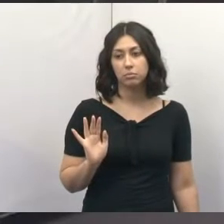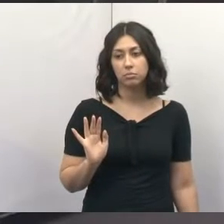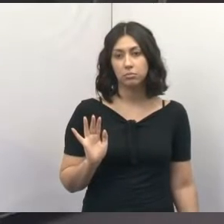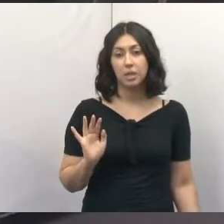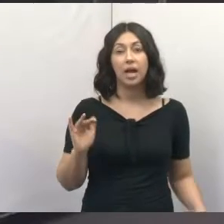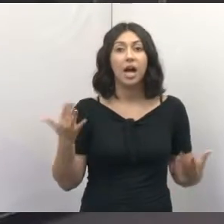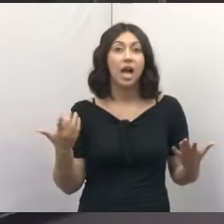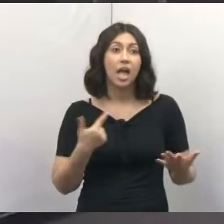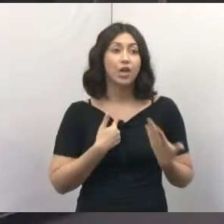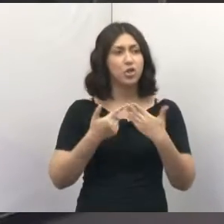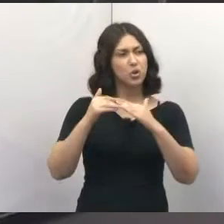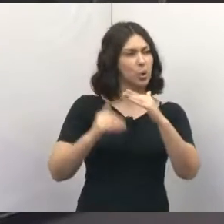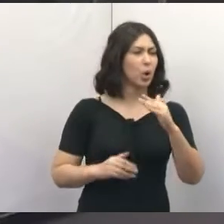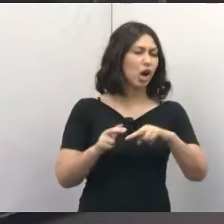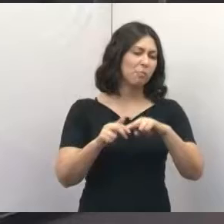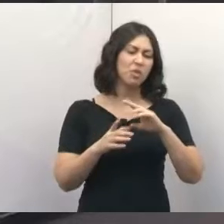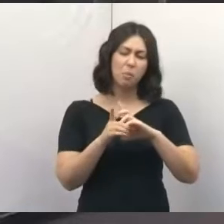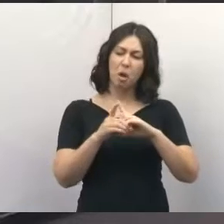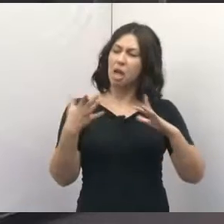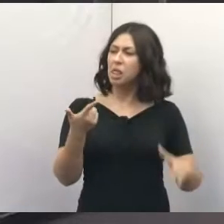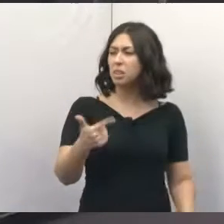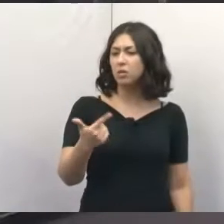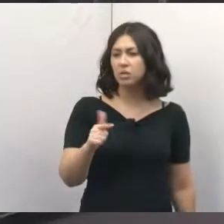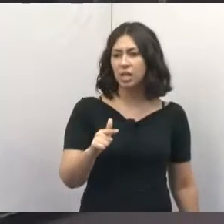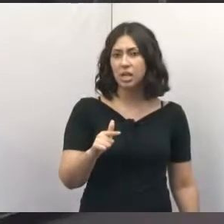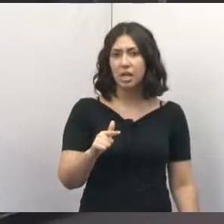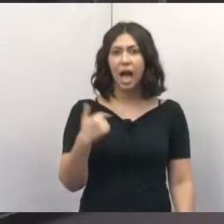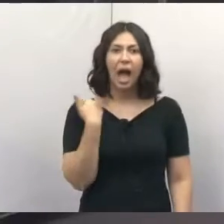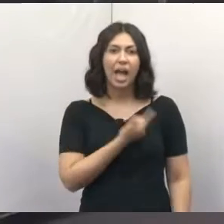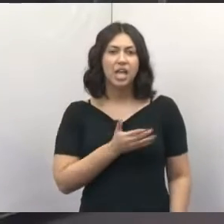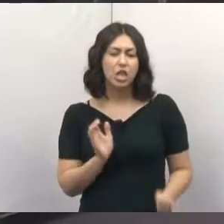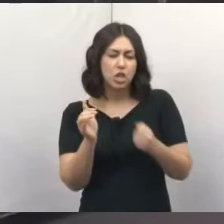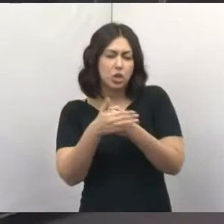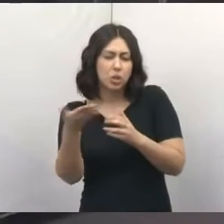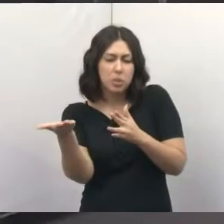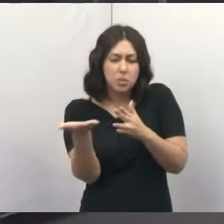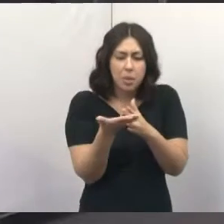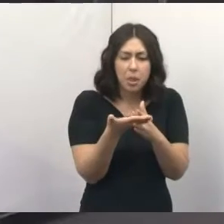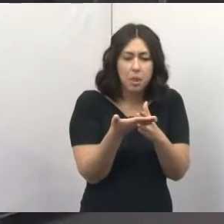Nem por isso nós estamos colocando no meio um jabuti.